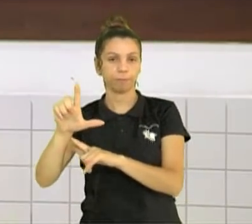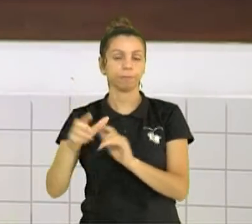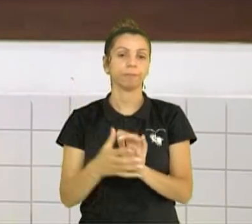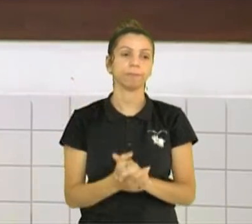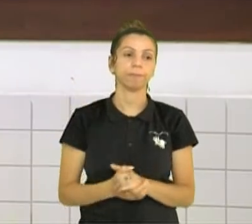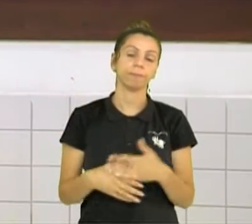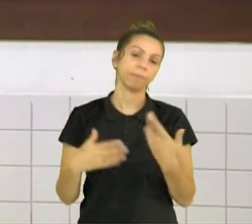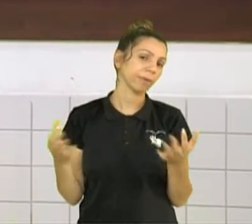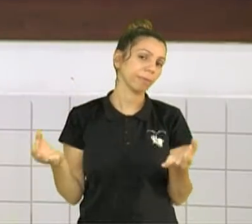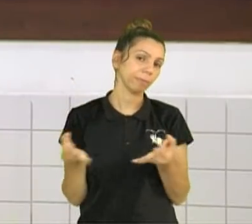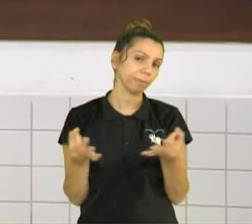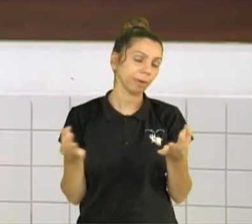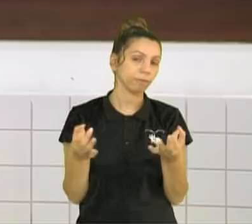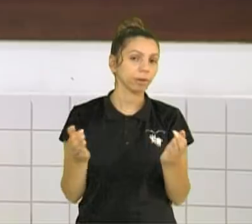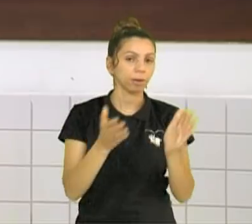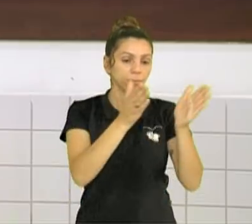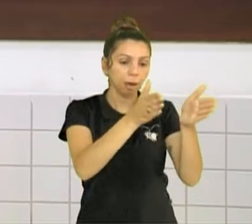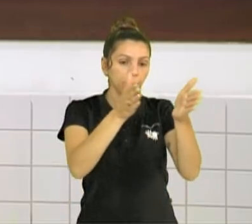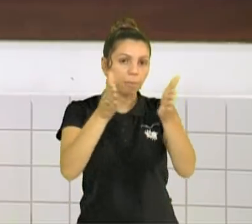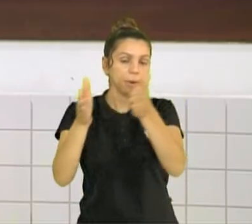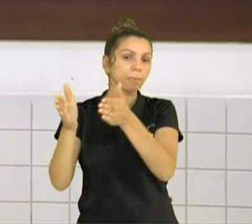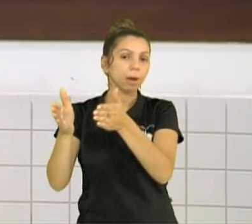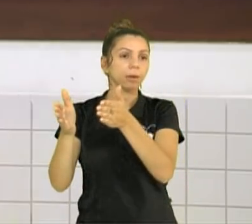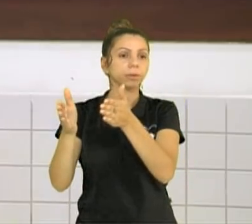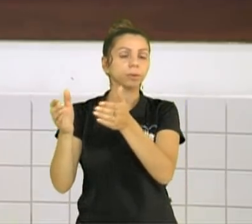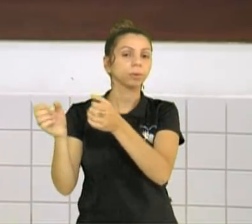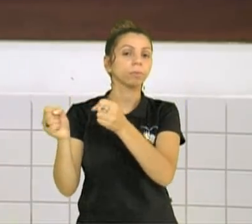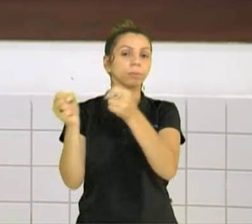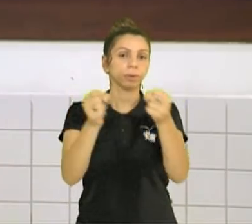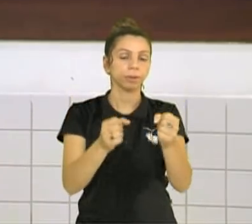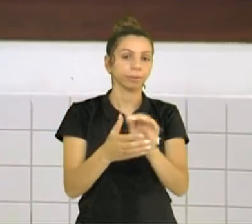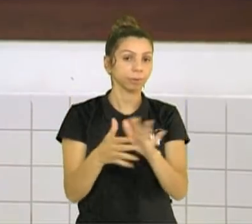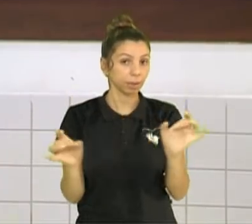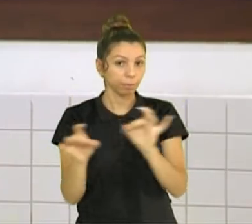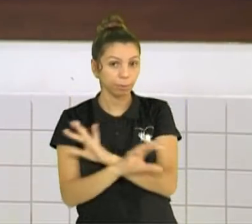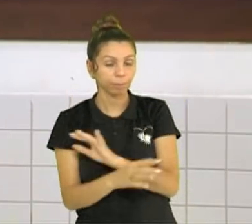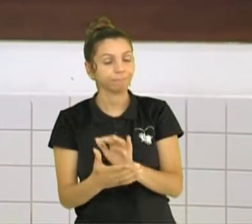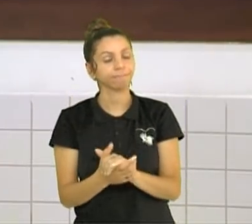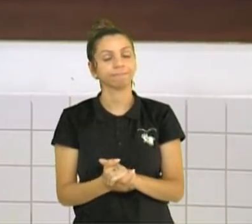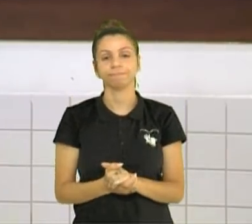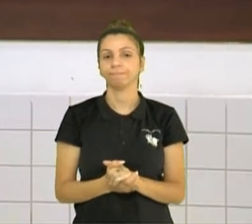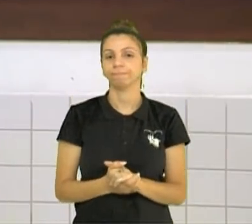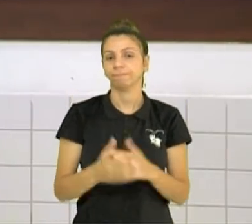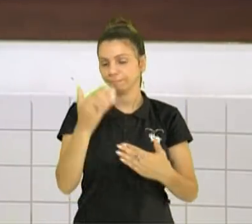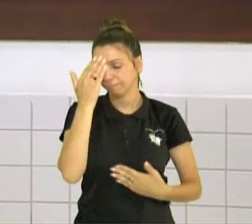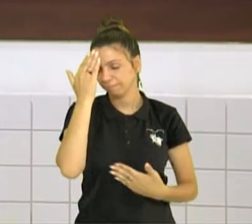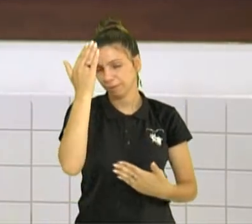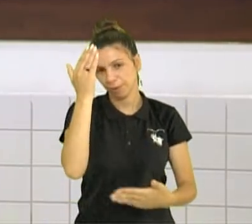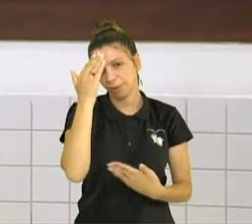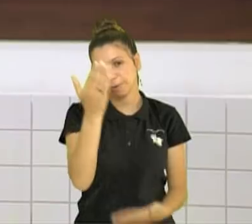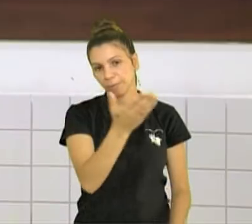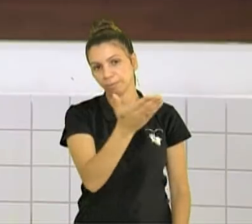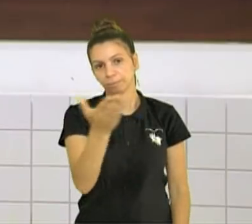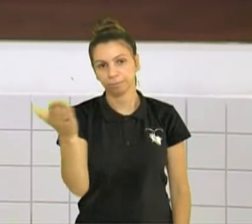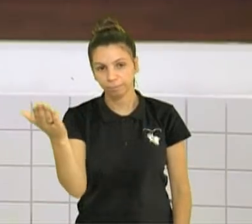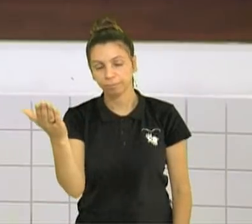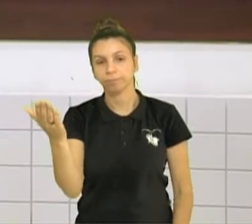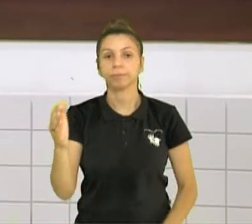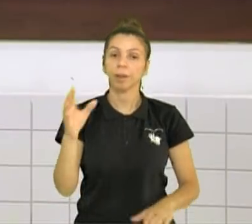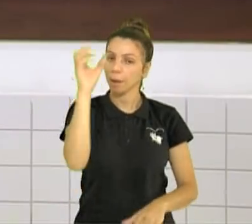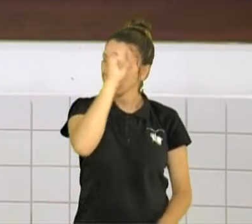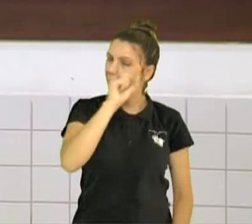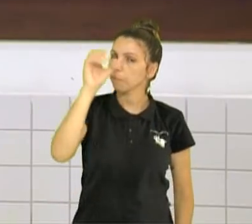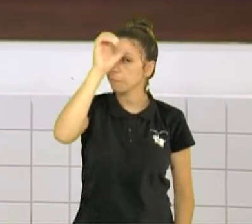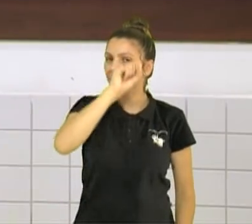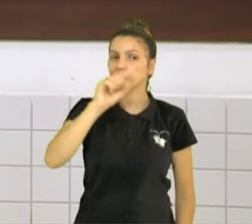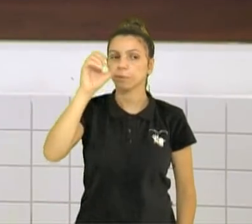é exatamente isso, dividindo esse poder. Fechou? Porra, curti essa aula. Espero que vocês tenham gostado também junto comigo aí. Aprendido um pouquinho,